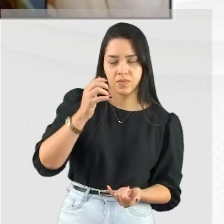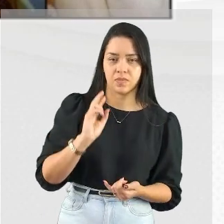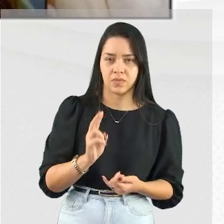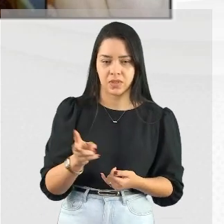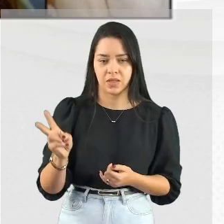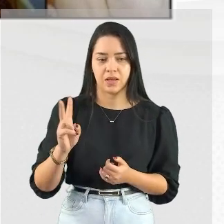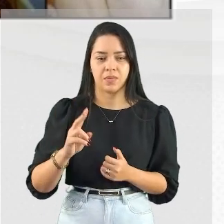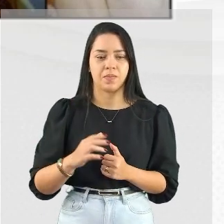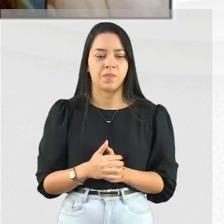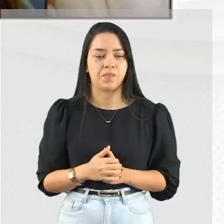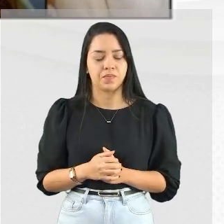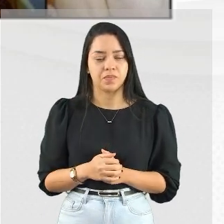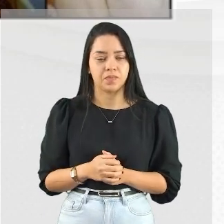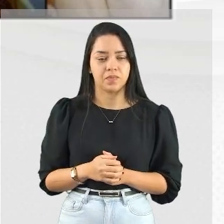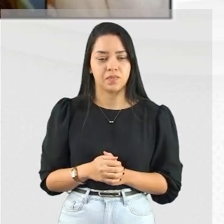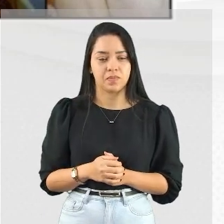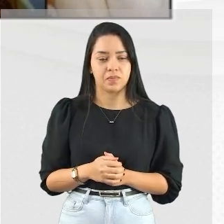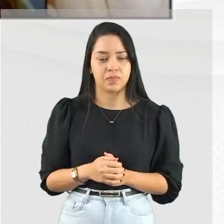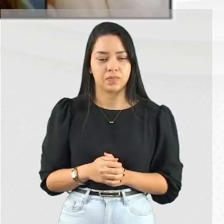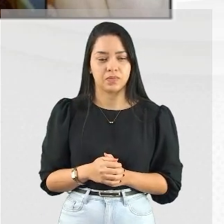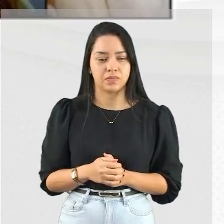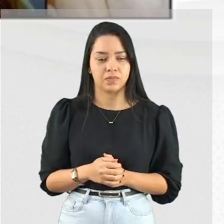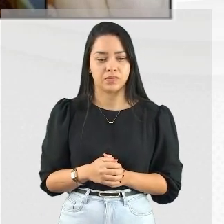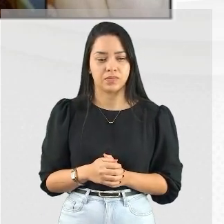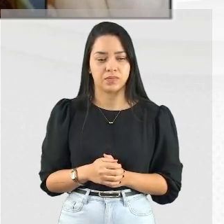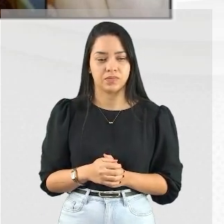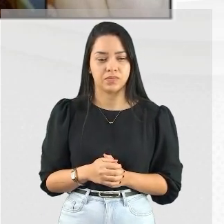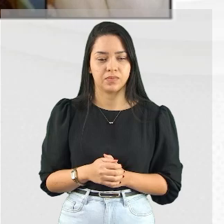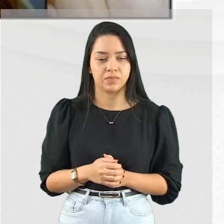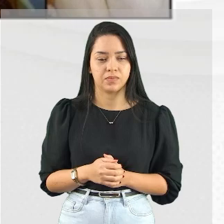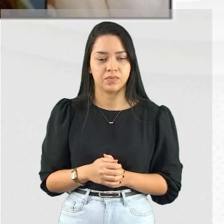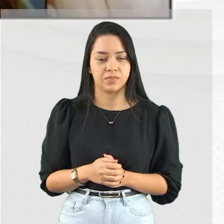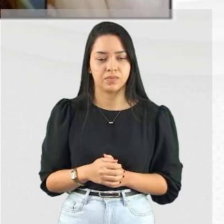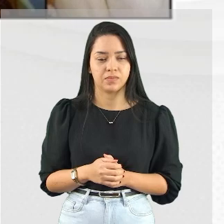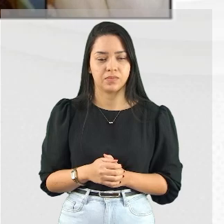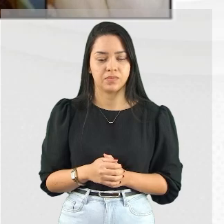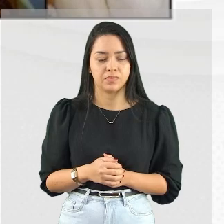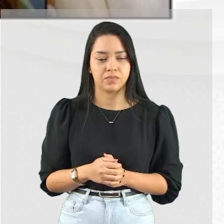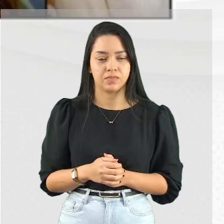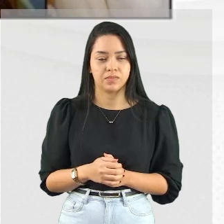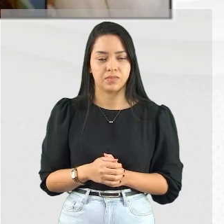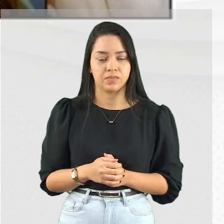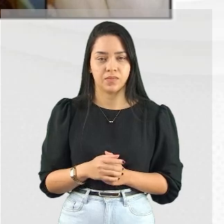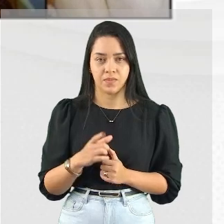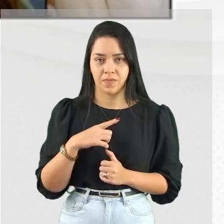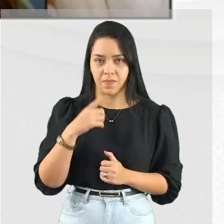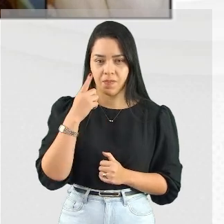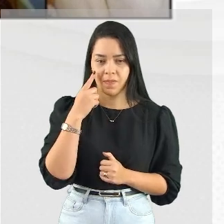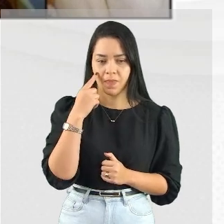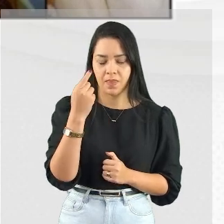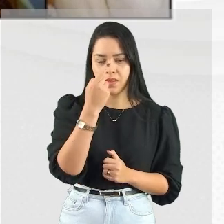com a coluna. Então, vamos lá. Fazendo o cruzamento, então, desses genes. Eu tenho, então, Azão,